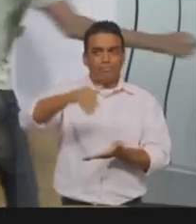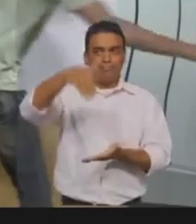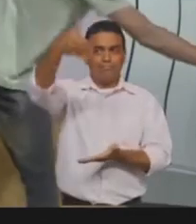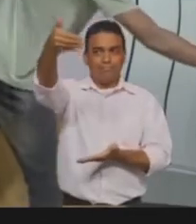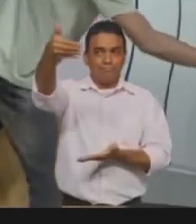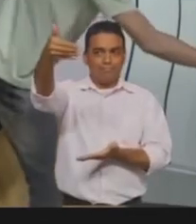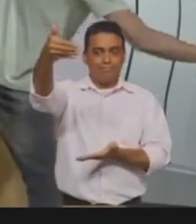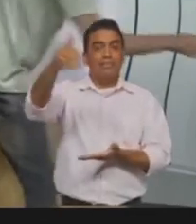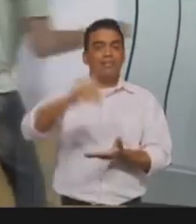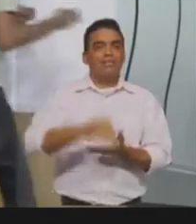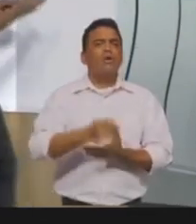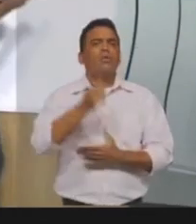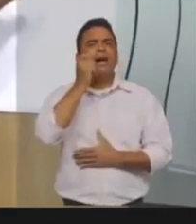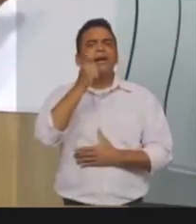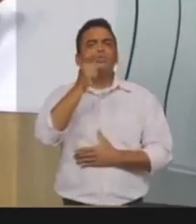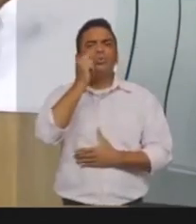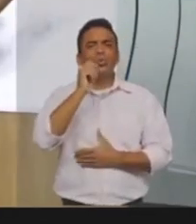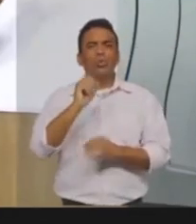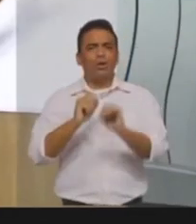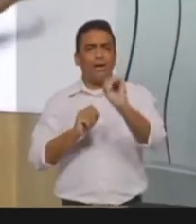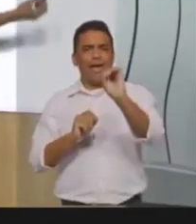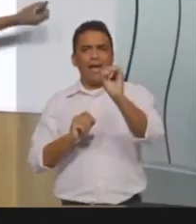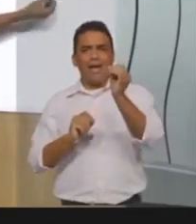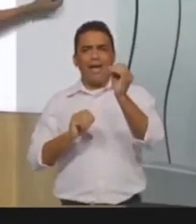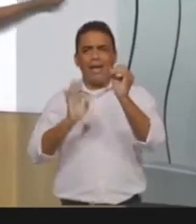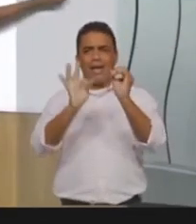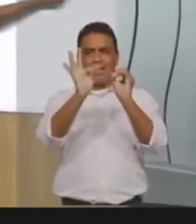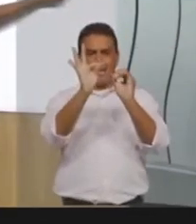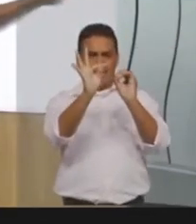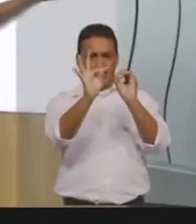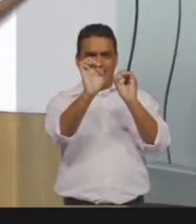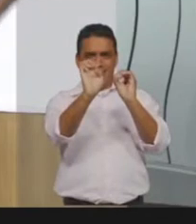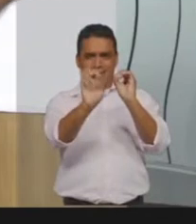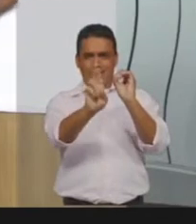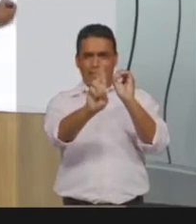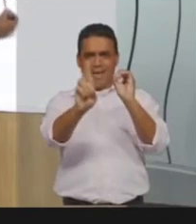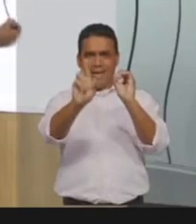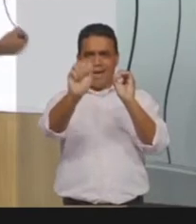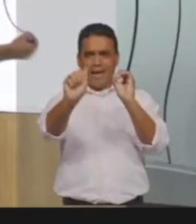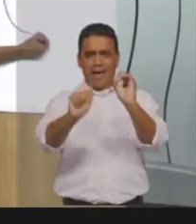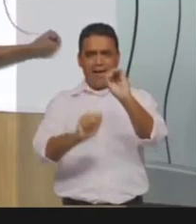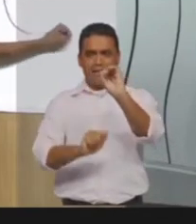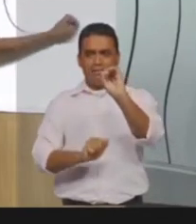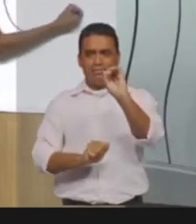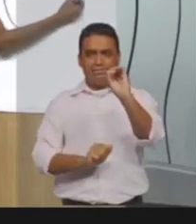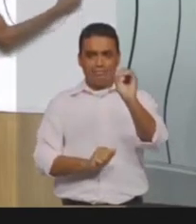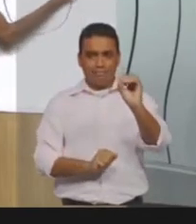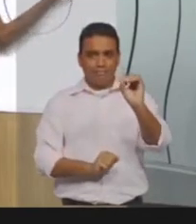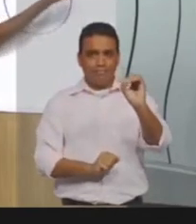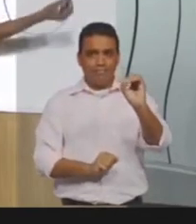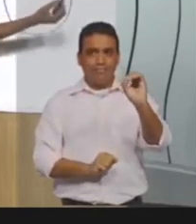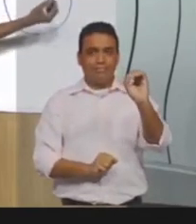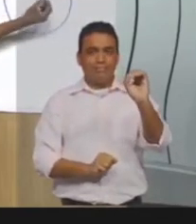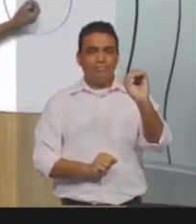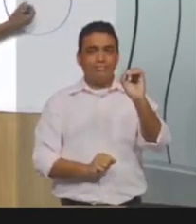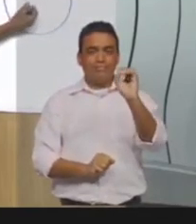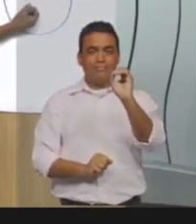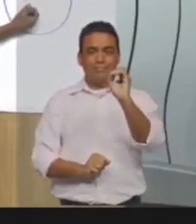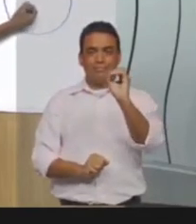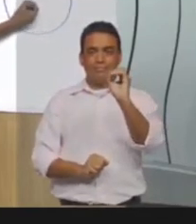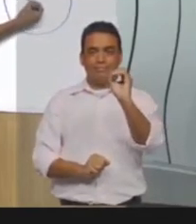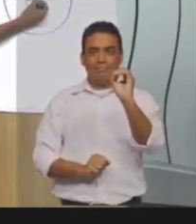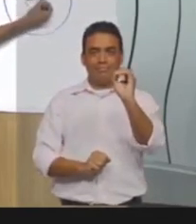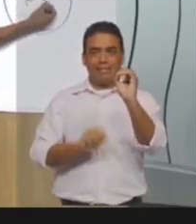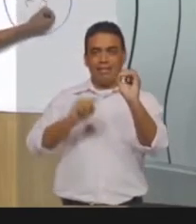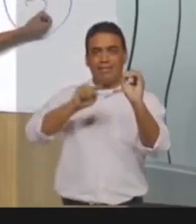Vou colocar de azul o planeta Terra aqui. Eu vou representar o planeta Terra. Perdão pelo desenho. Até que a circunferência ficou boa,